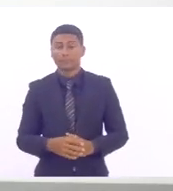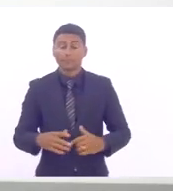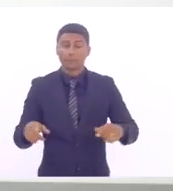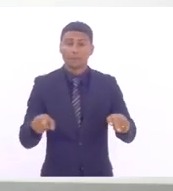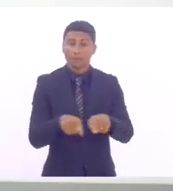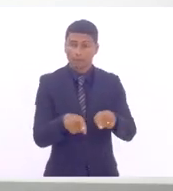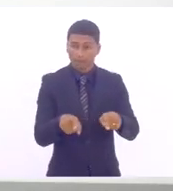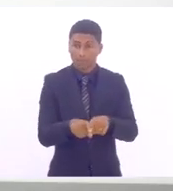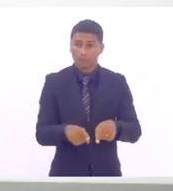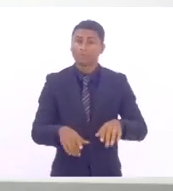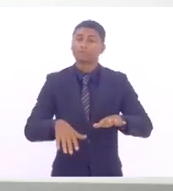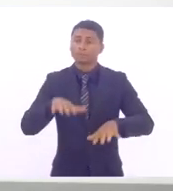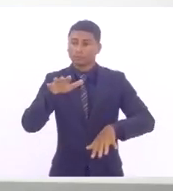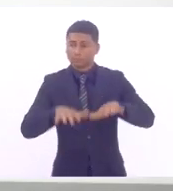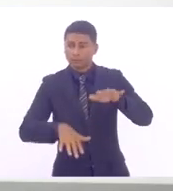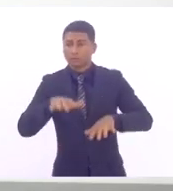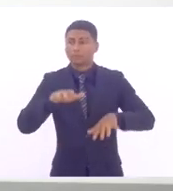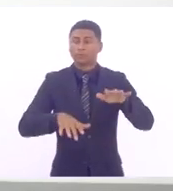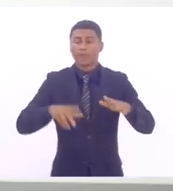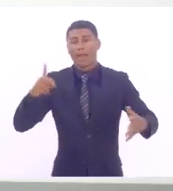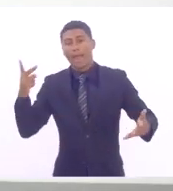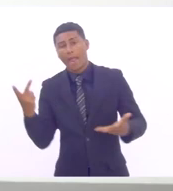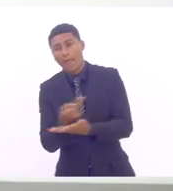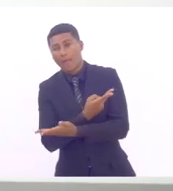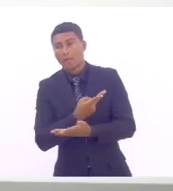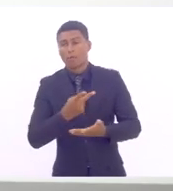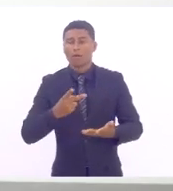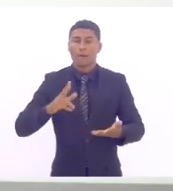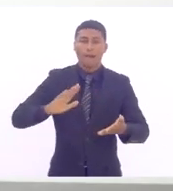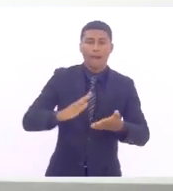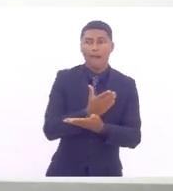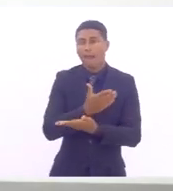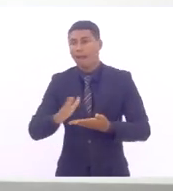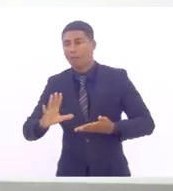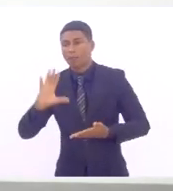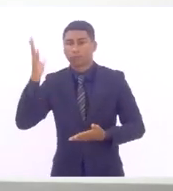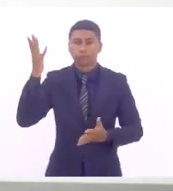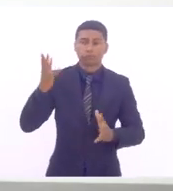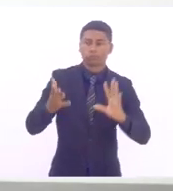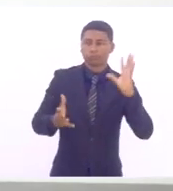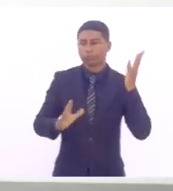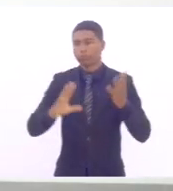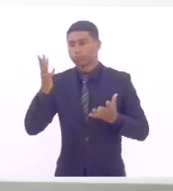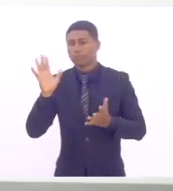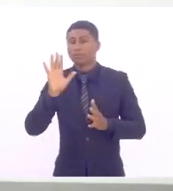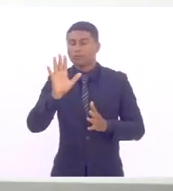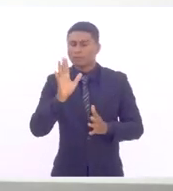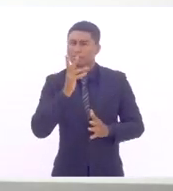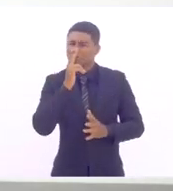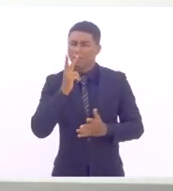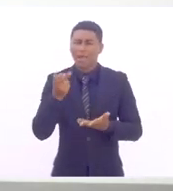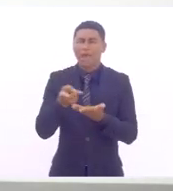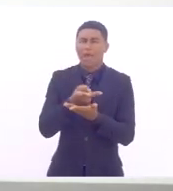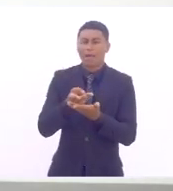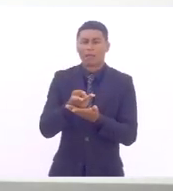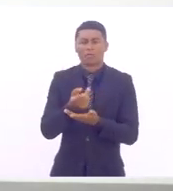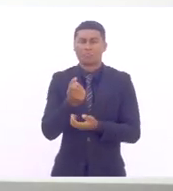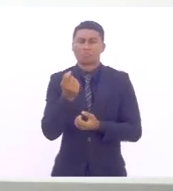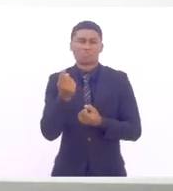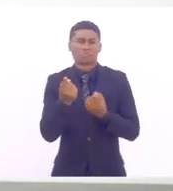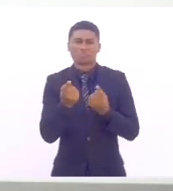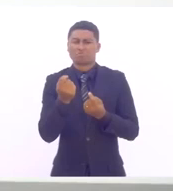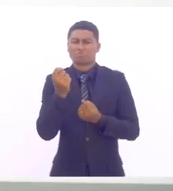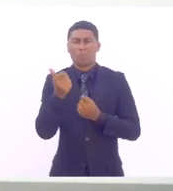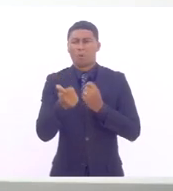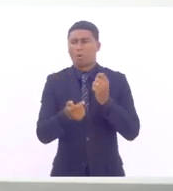que eventuais erros ocorreram, mas isso é uma parcela ínfima diante da quantidade de